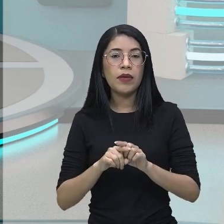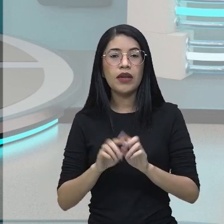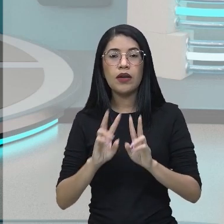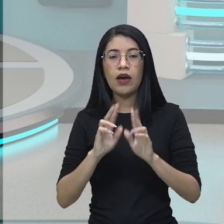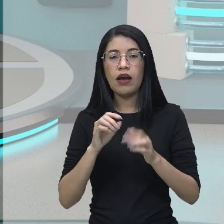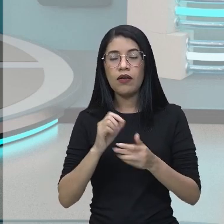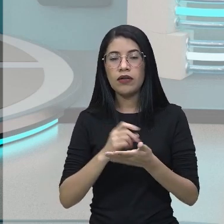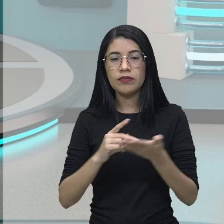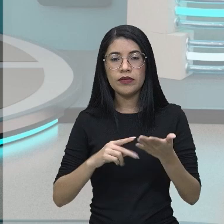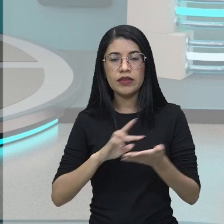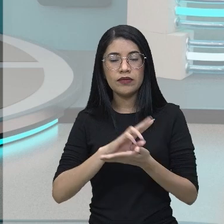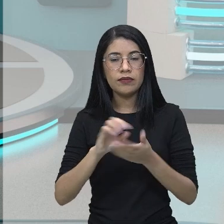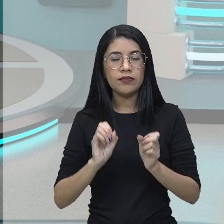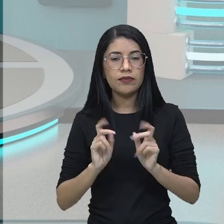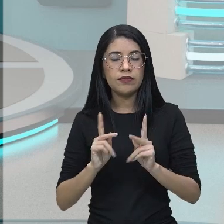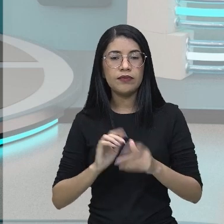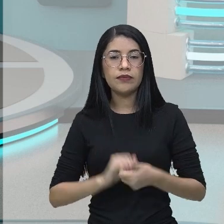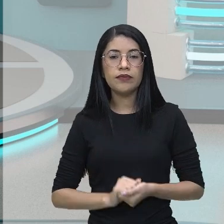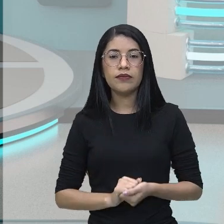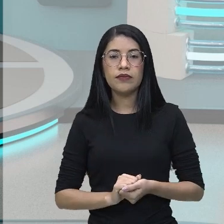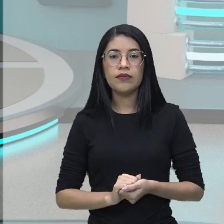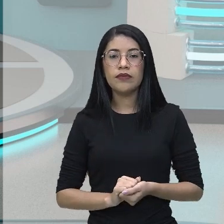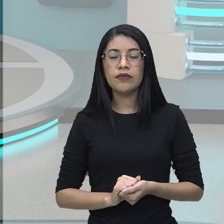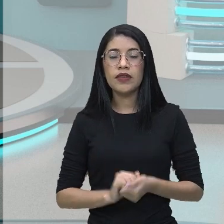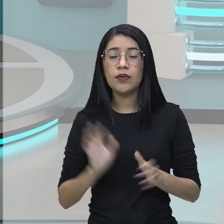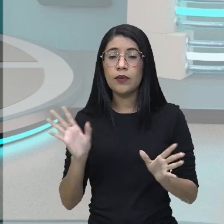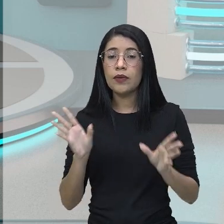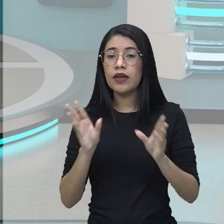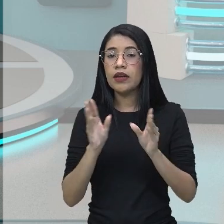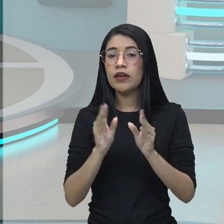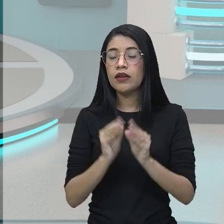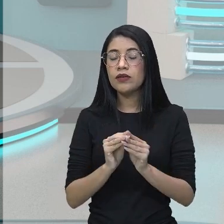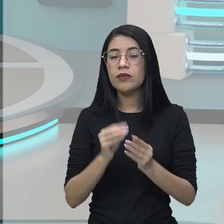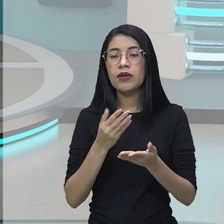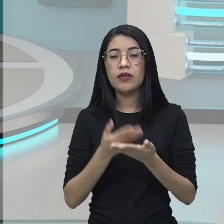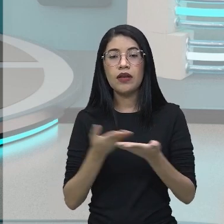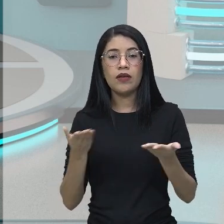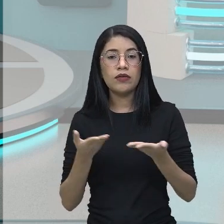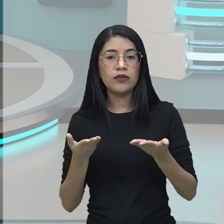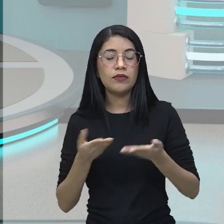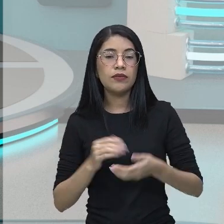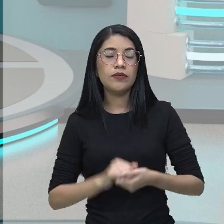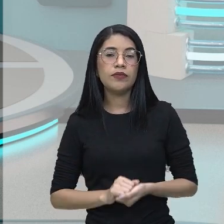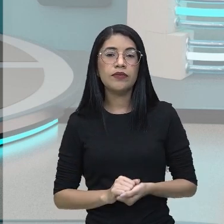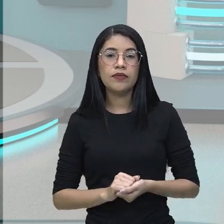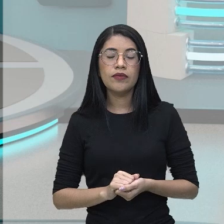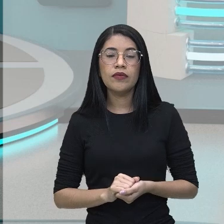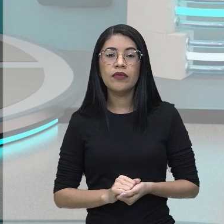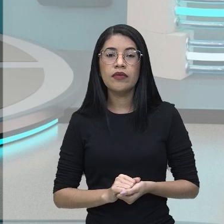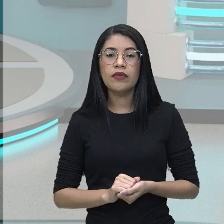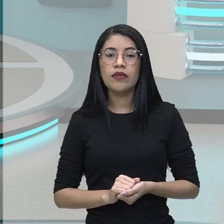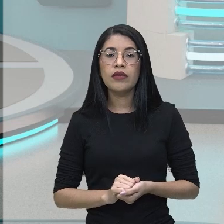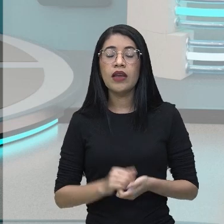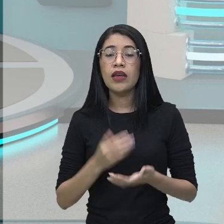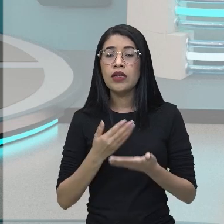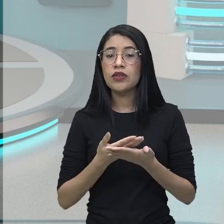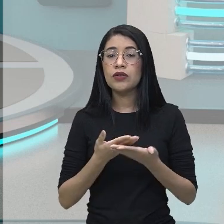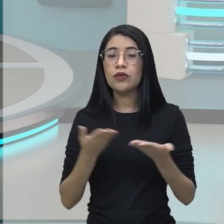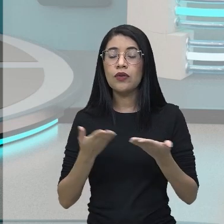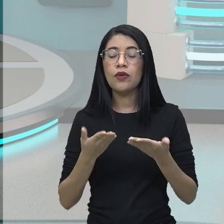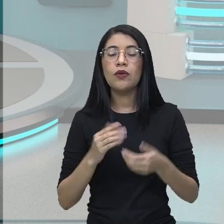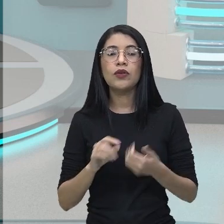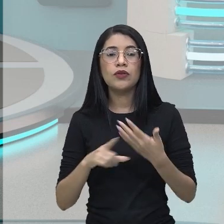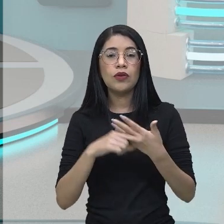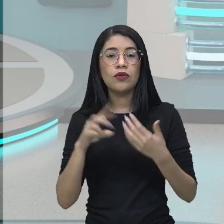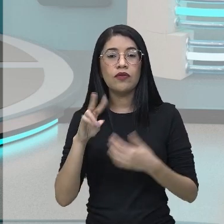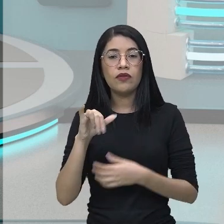obra Ok então Gente sintetizando o que nós abordamos durante a nossa aula então estudamos Vinícius de Moraes